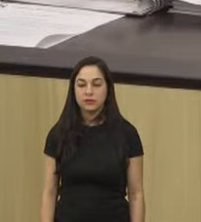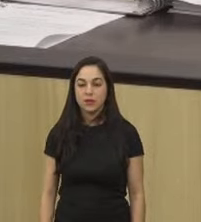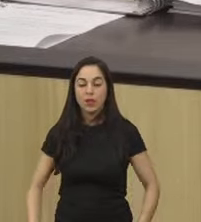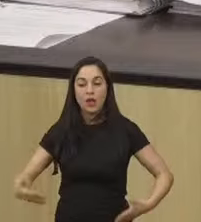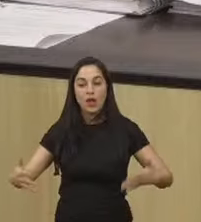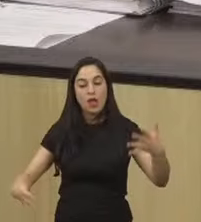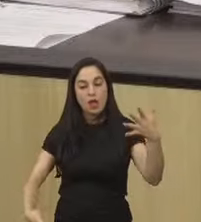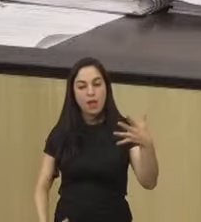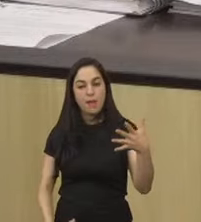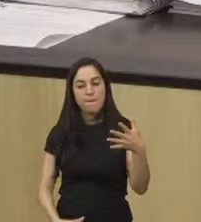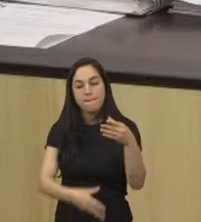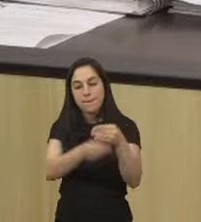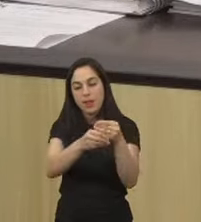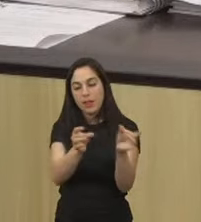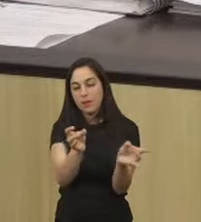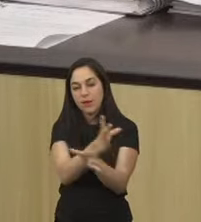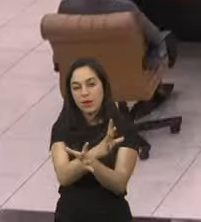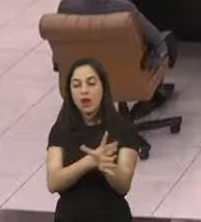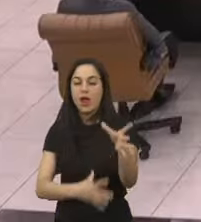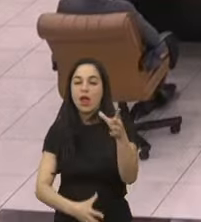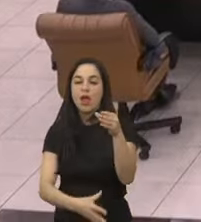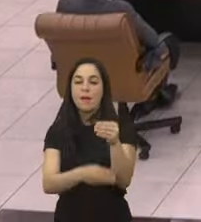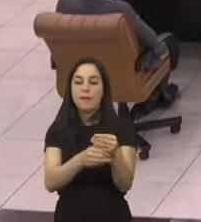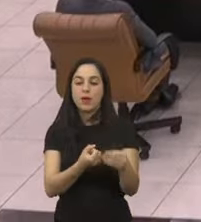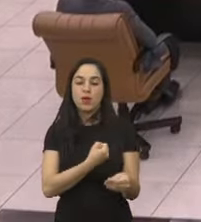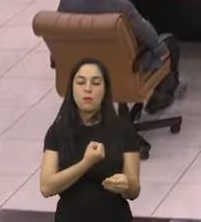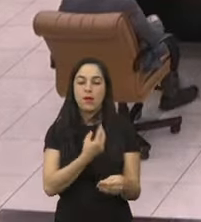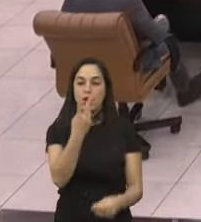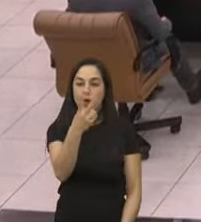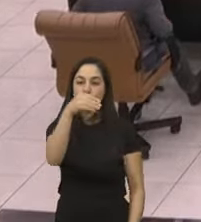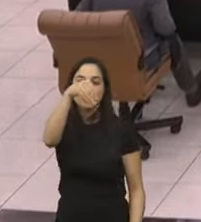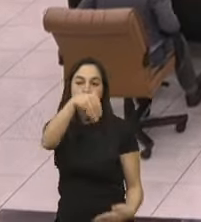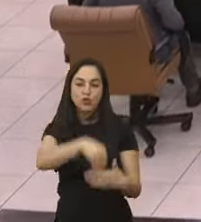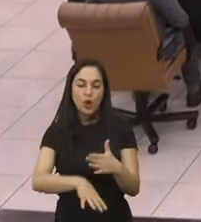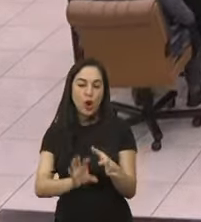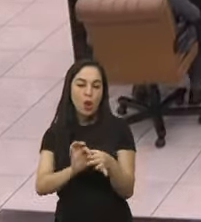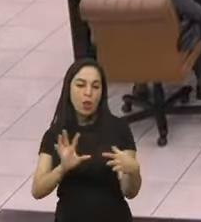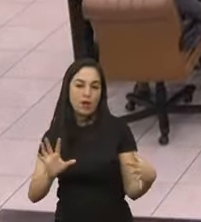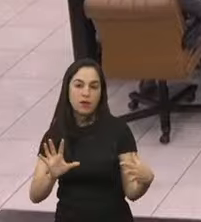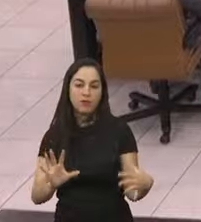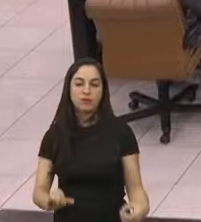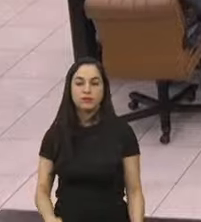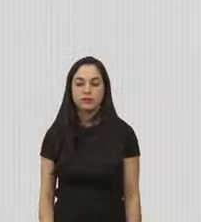Emenda concluída, senhor presidente. Emenda número 2 em votação.